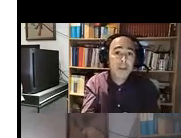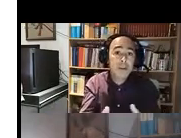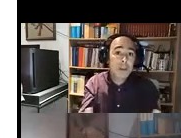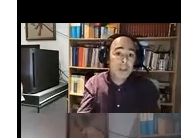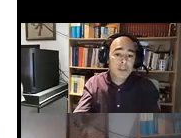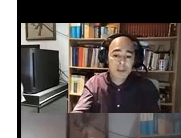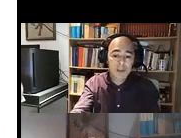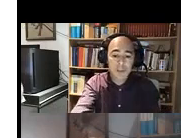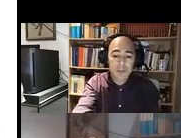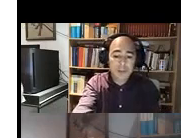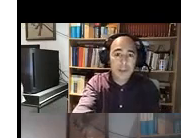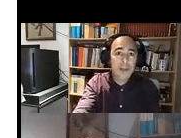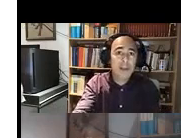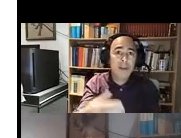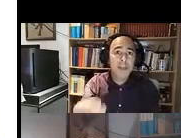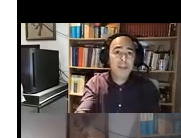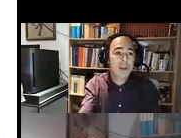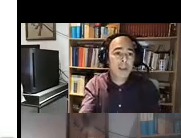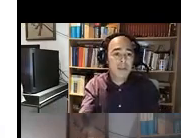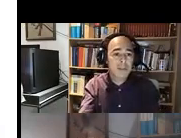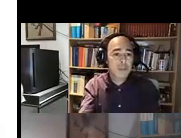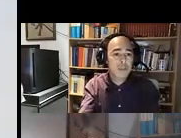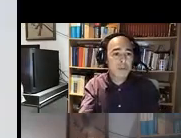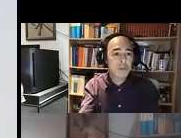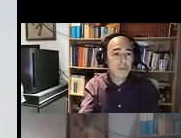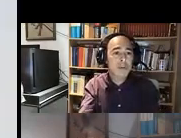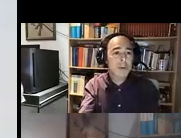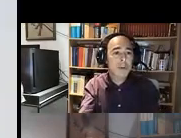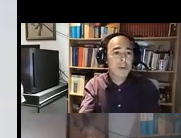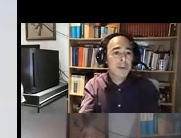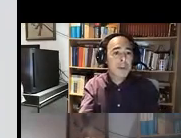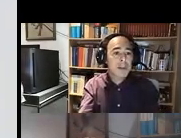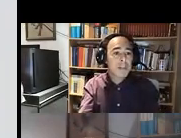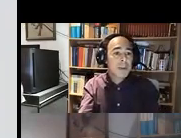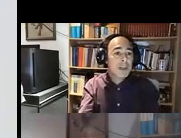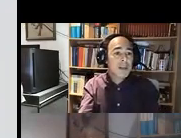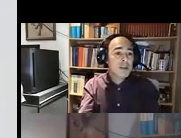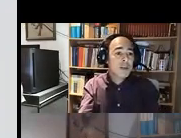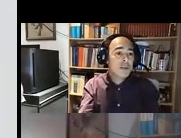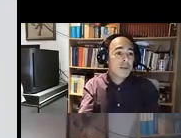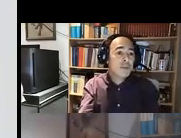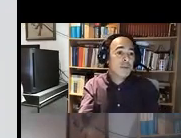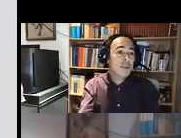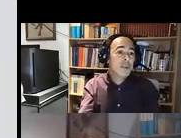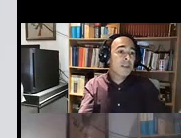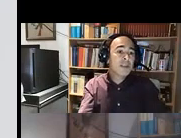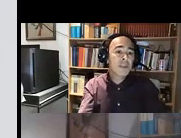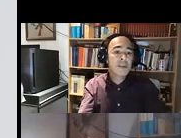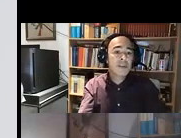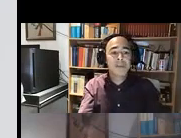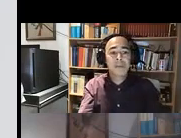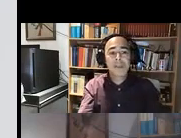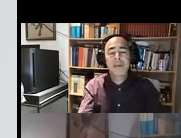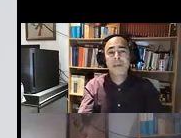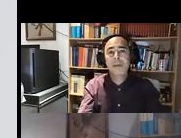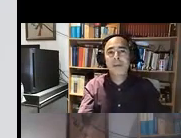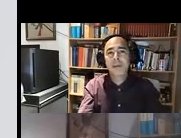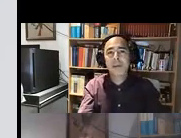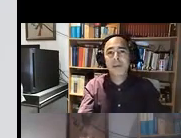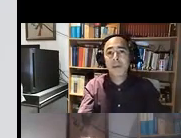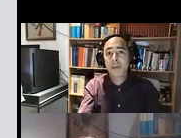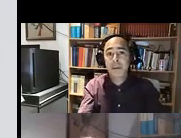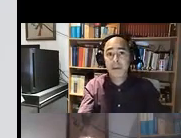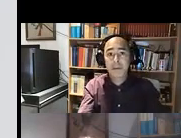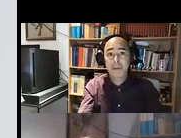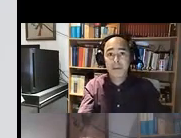estes 35 anos com grandes temos ainda estar mais perto os produtos estão setor do futuro e grande crescimento deles aqui a